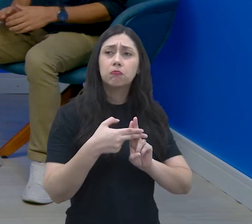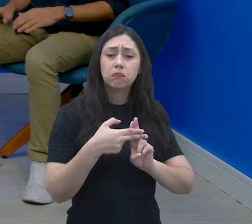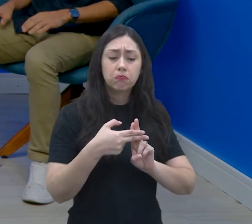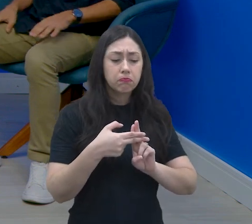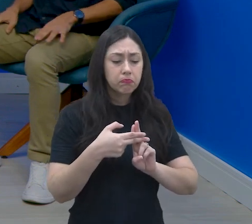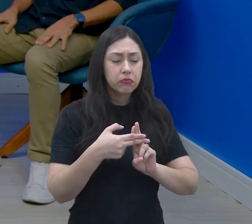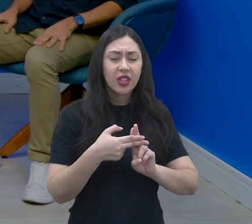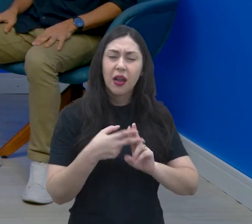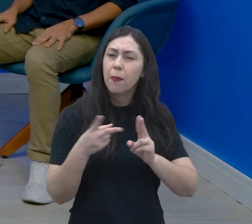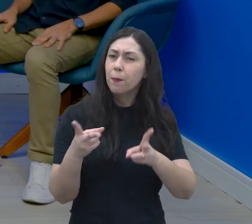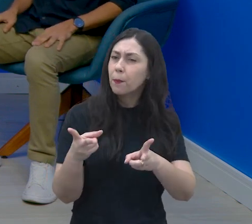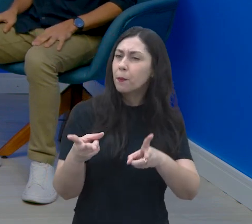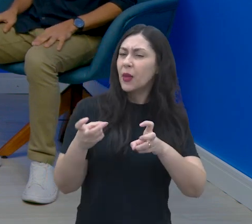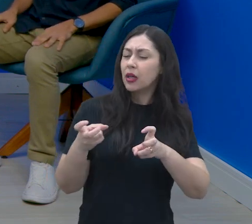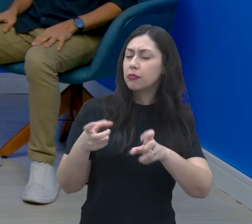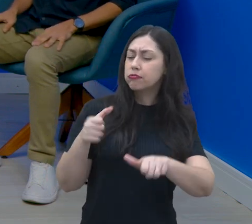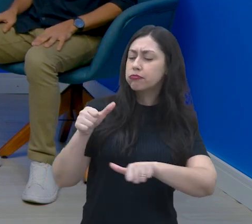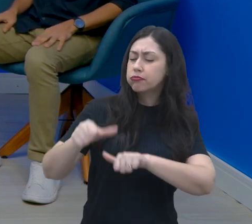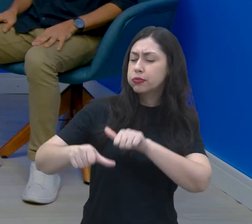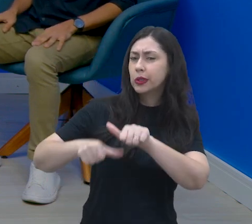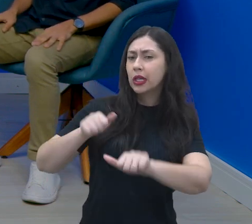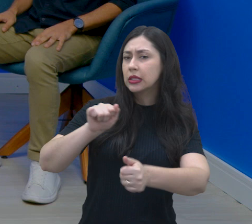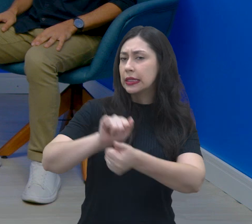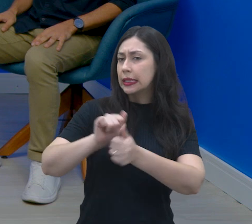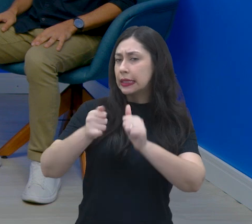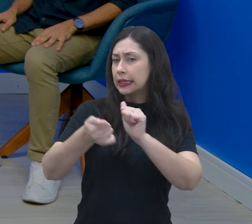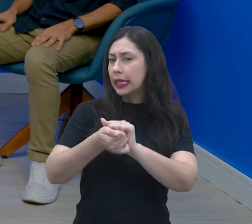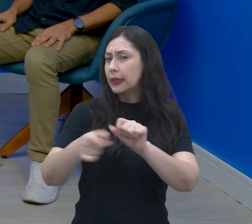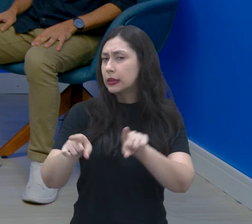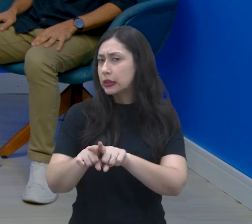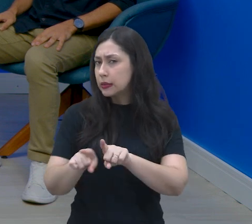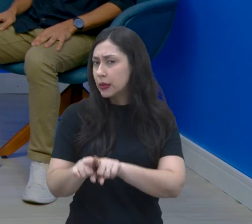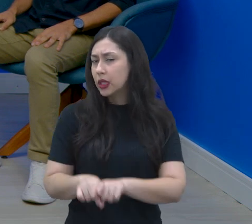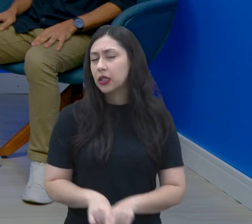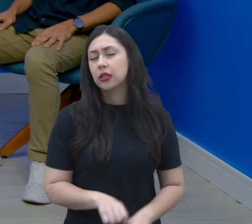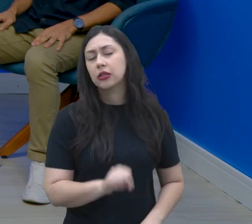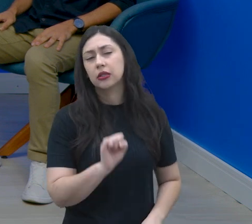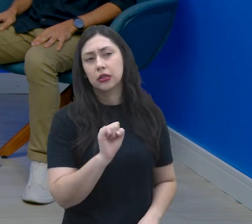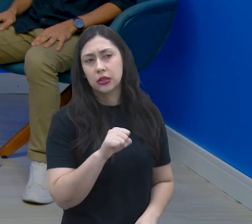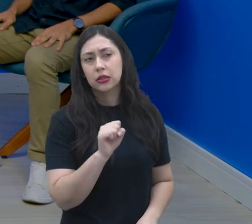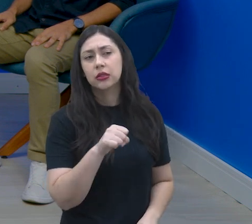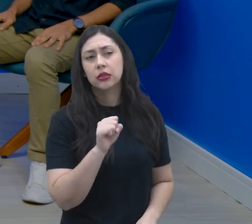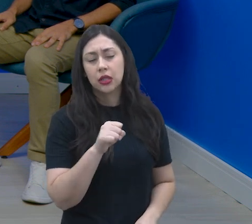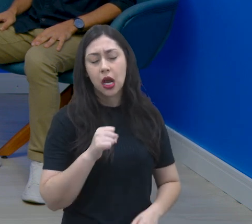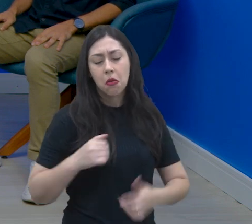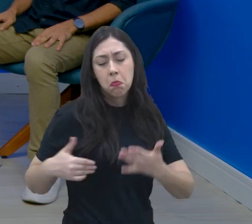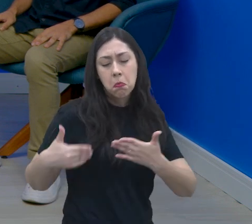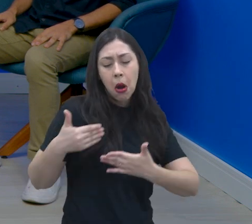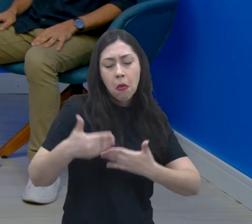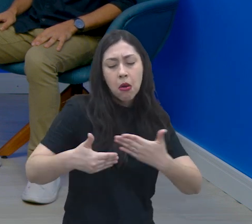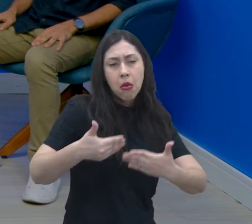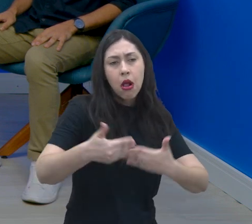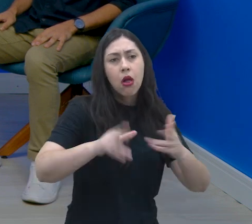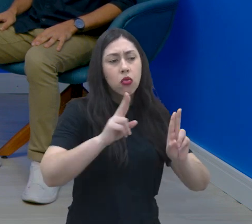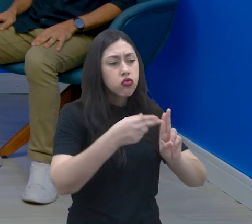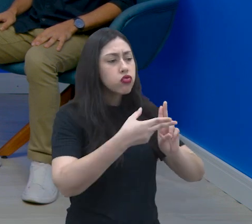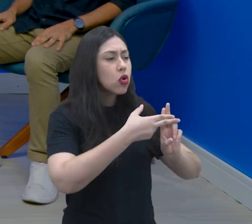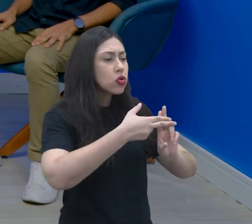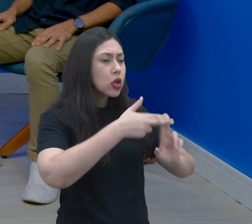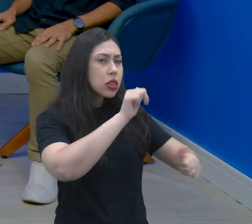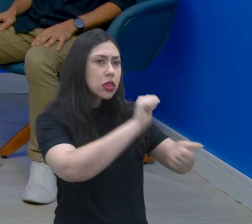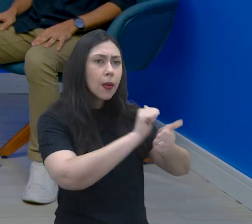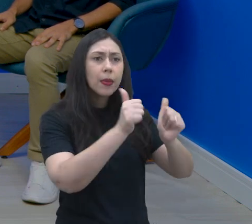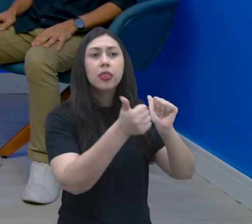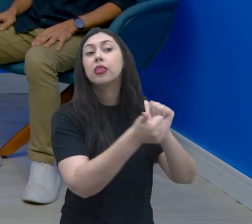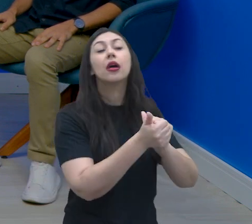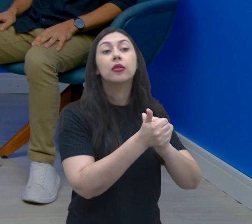acaba entendendo essas mudanças e passando a atender essas demandas também? Sim, sim. Cada vez o SUS tem se atualizado